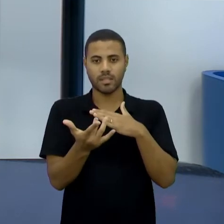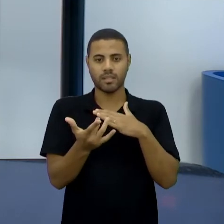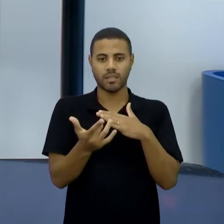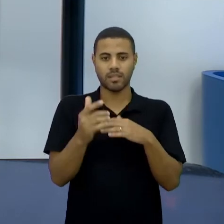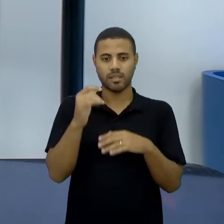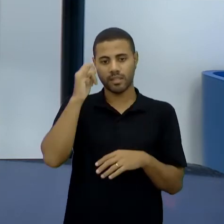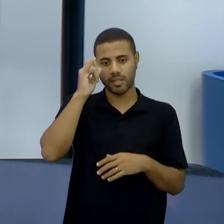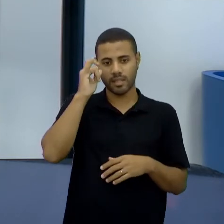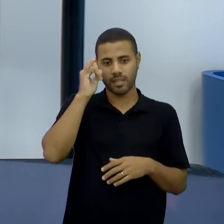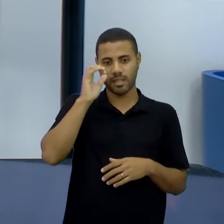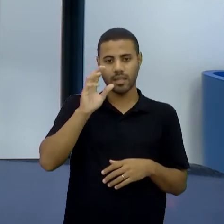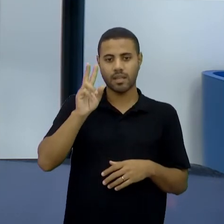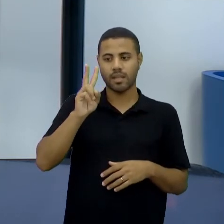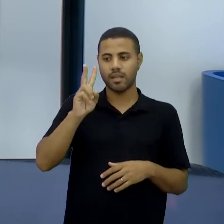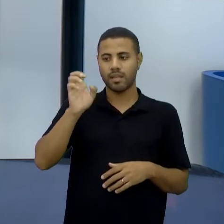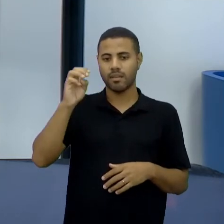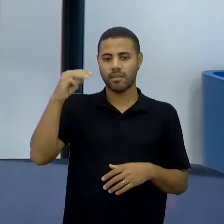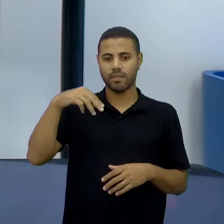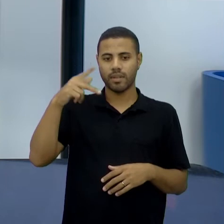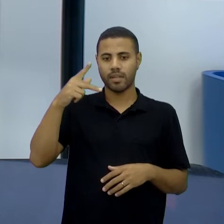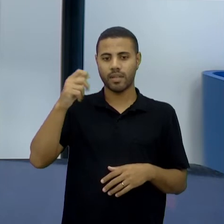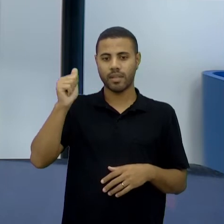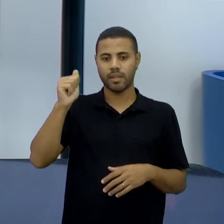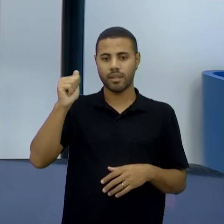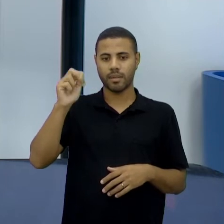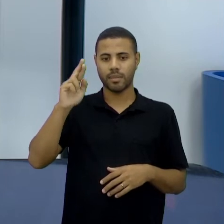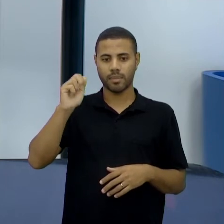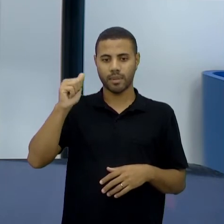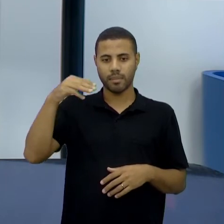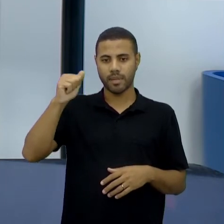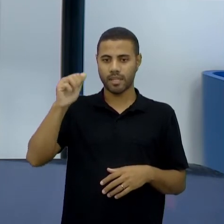meu Instagram é Vem Pra Mate, você me chama lá que eu respondo,